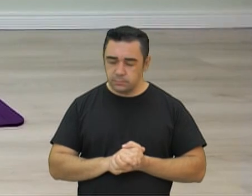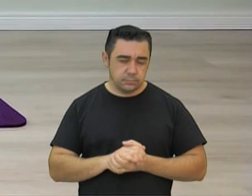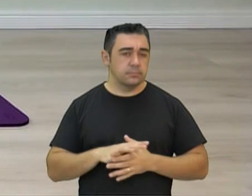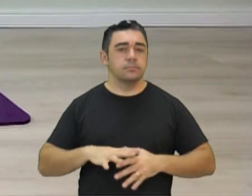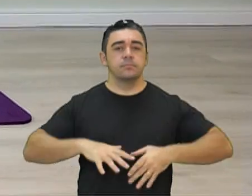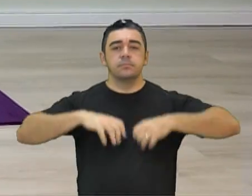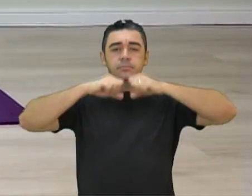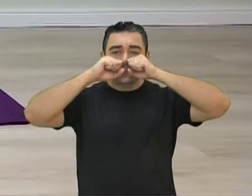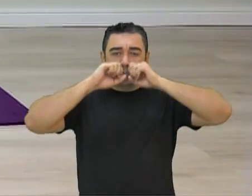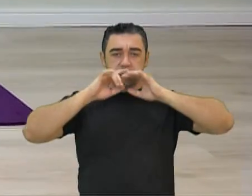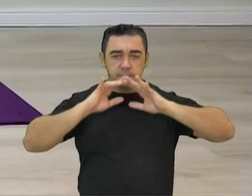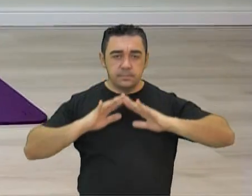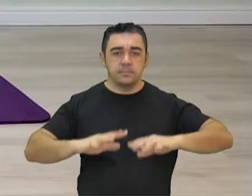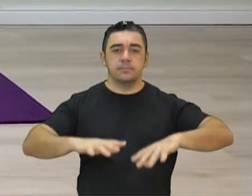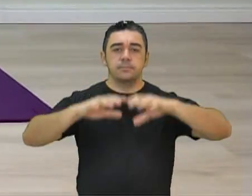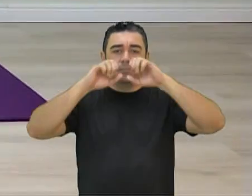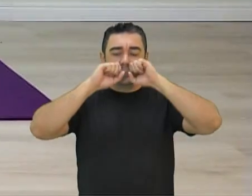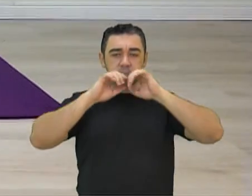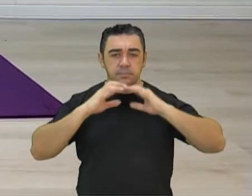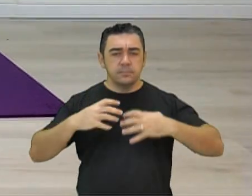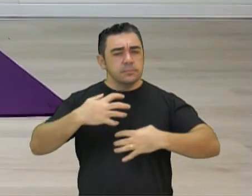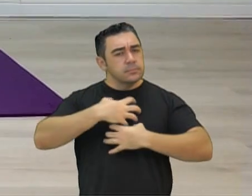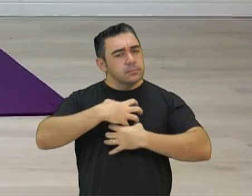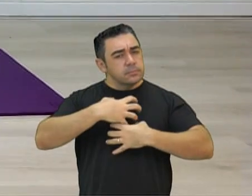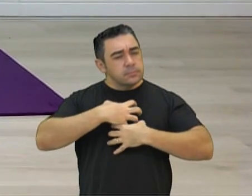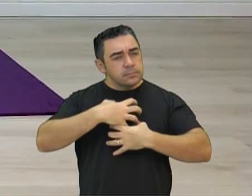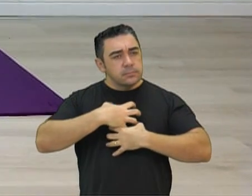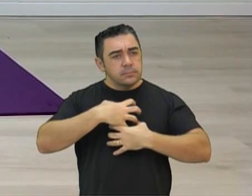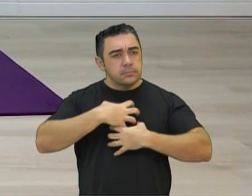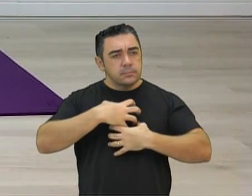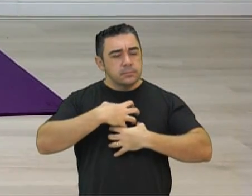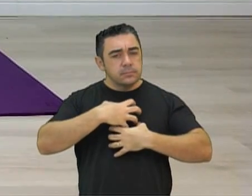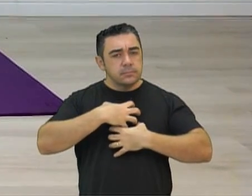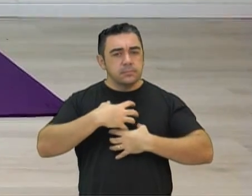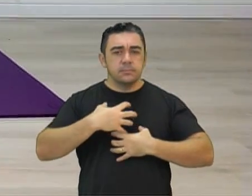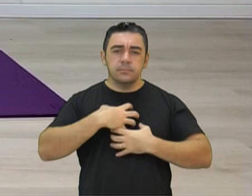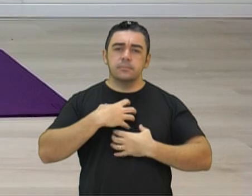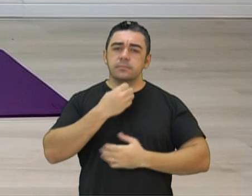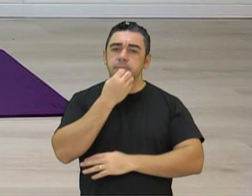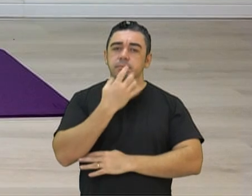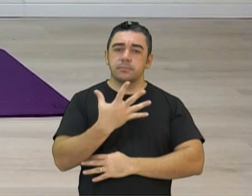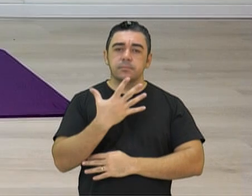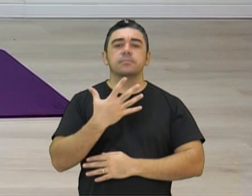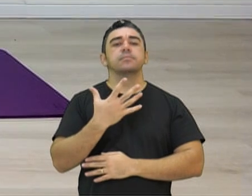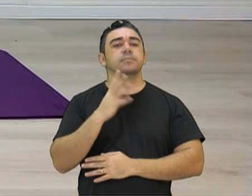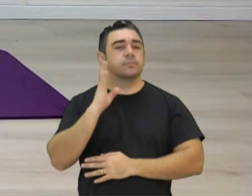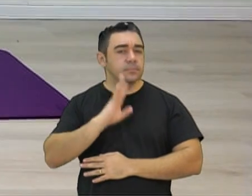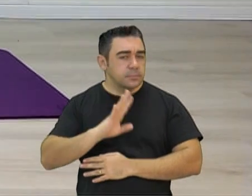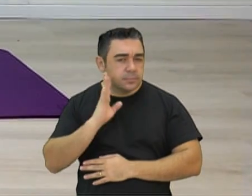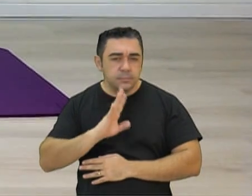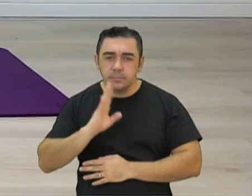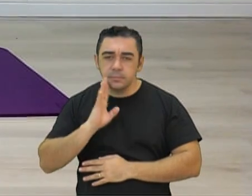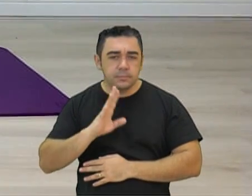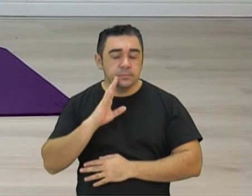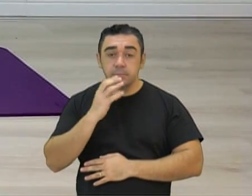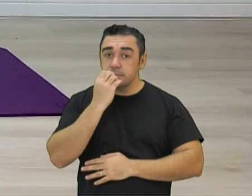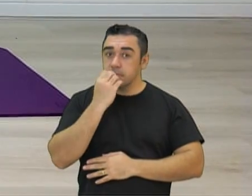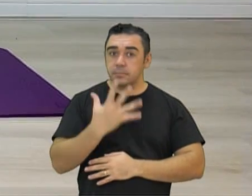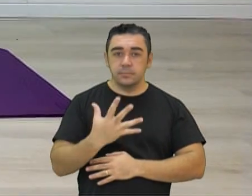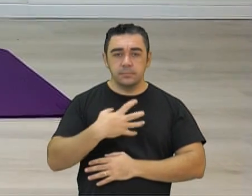Respira. Sente essa sensação muito legal, muito